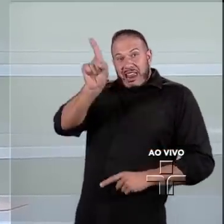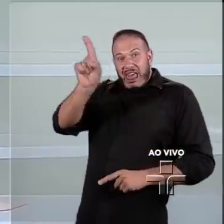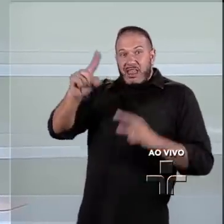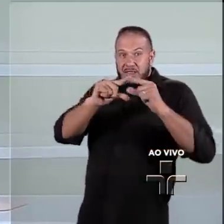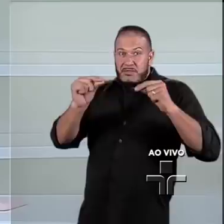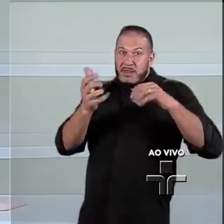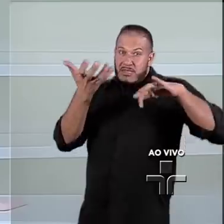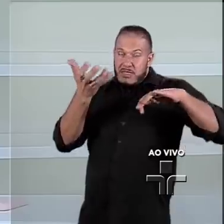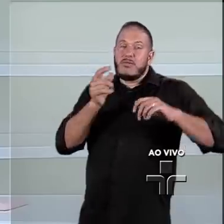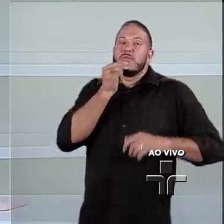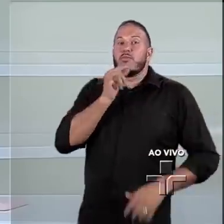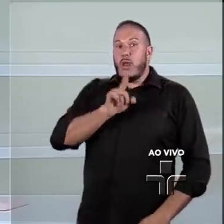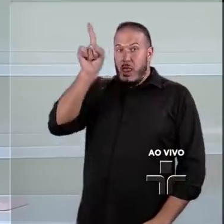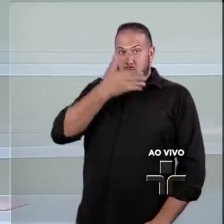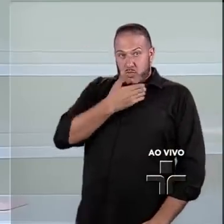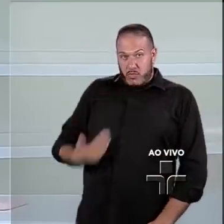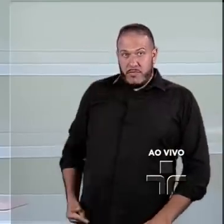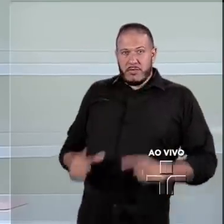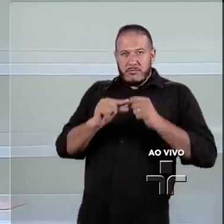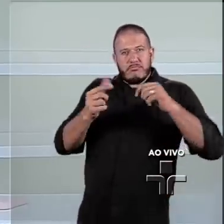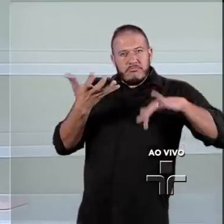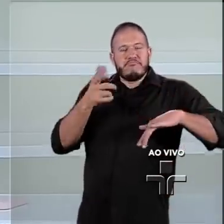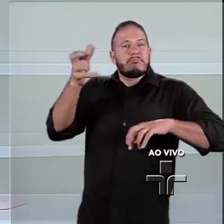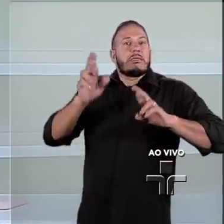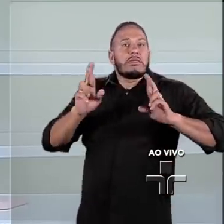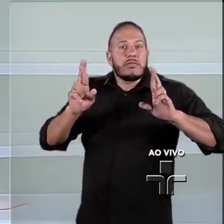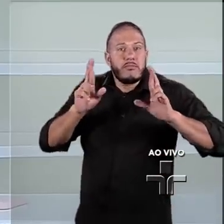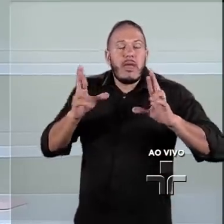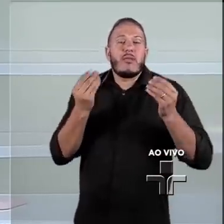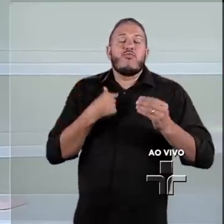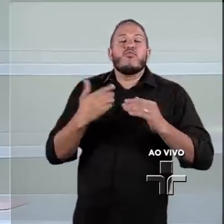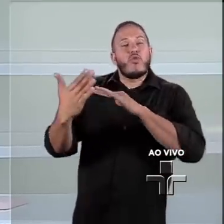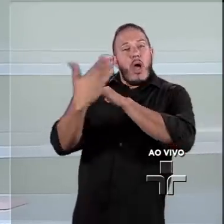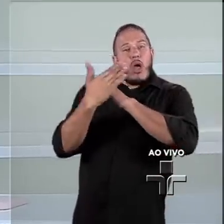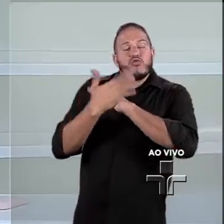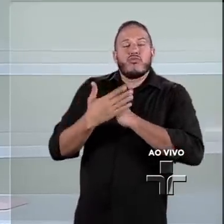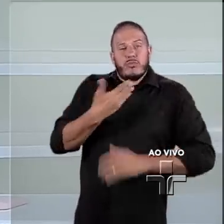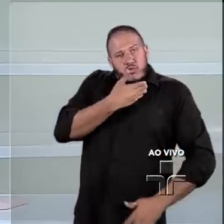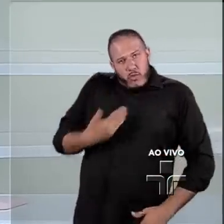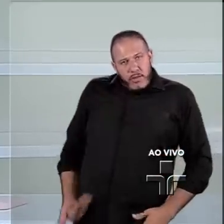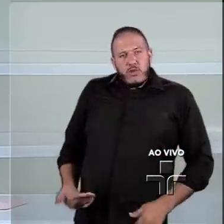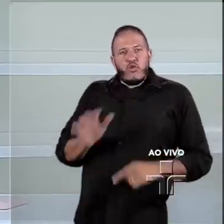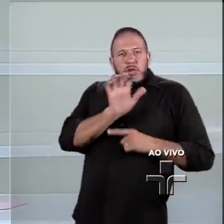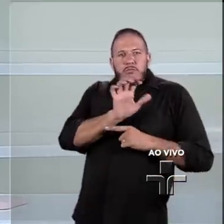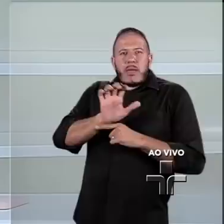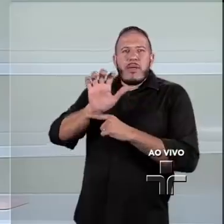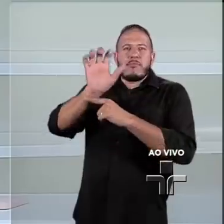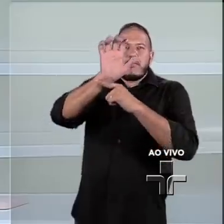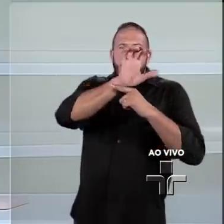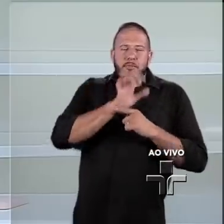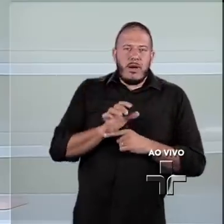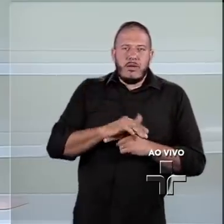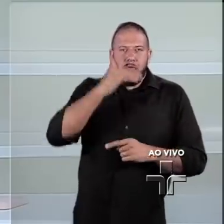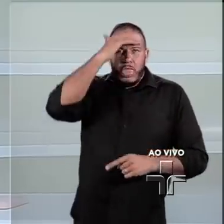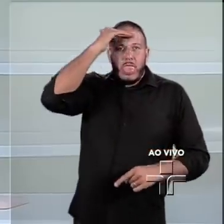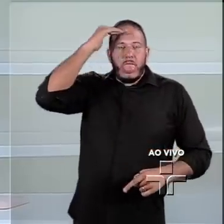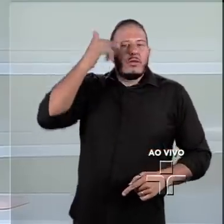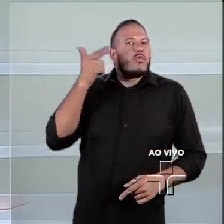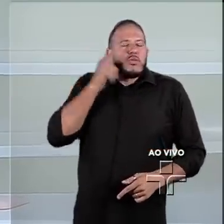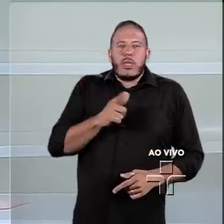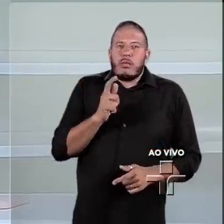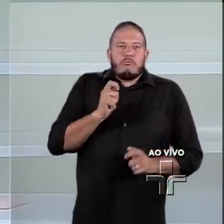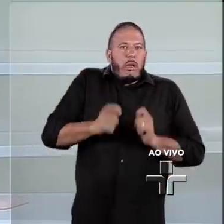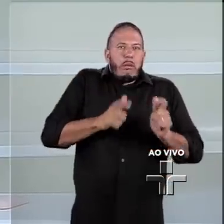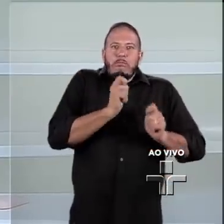o governo federal, por exemplo, espera muito e conta muito com a ajuda dos governadores, que estão por aqui sem conseguir pagar as